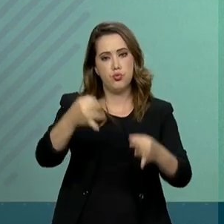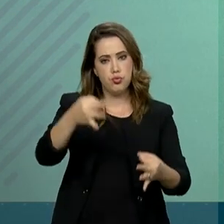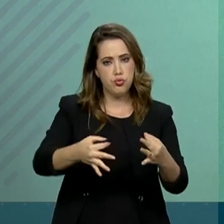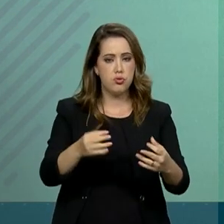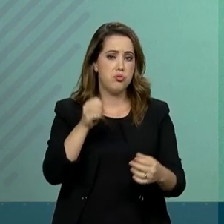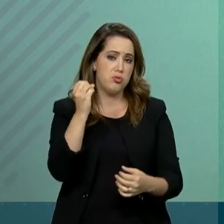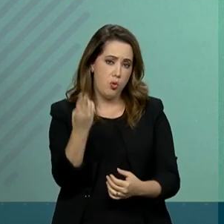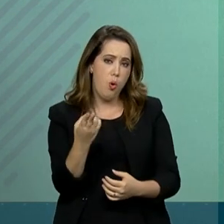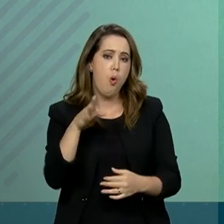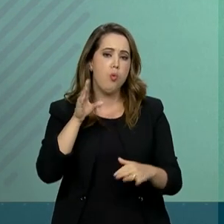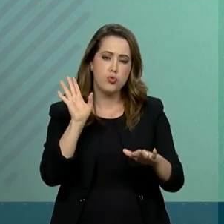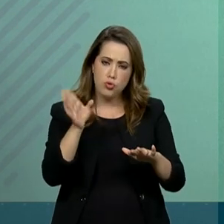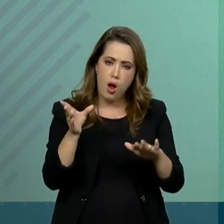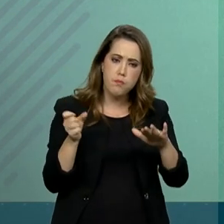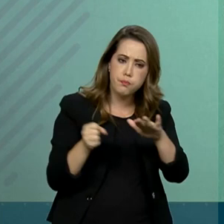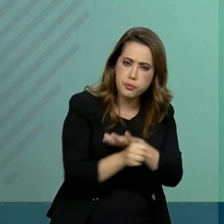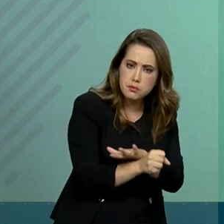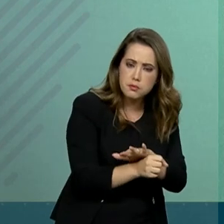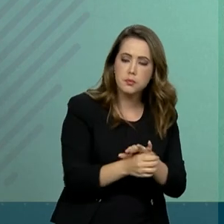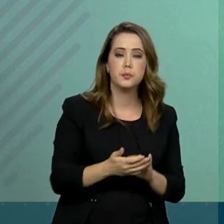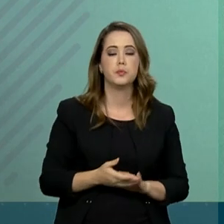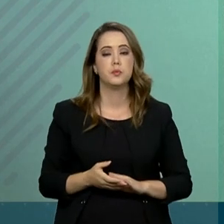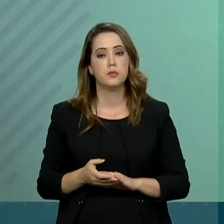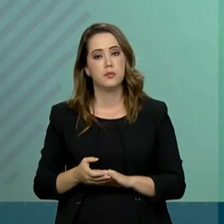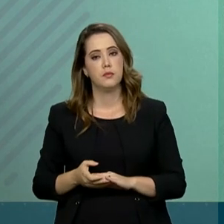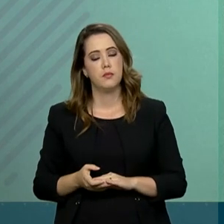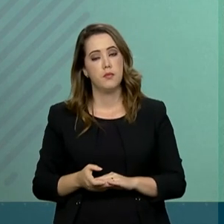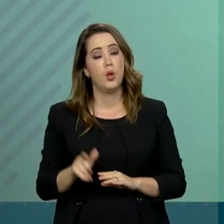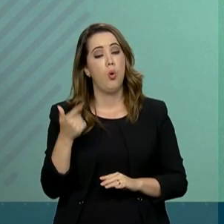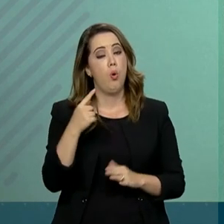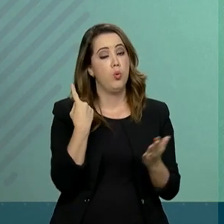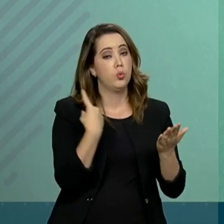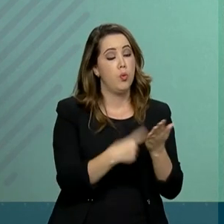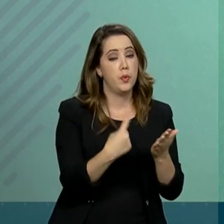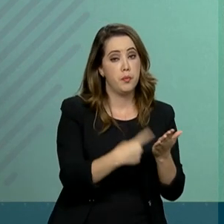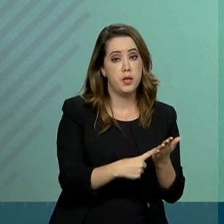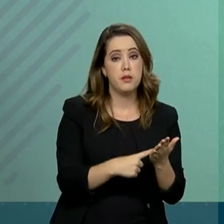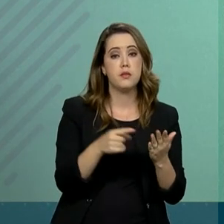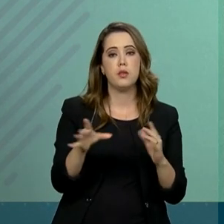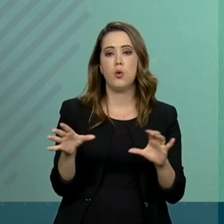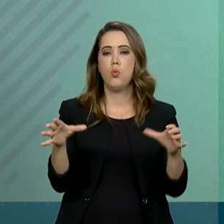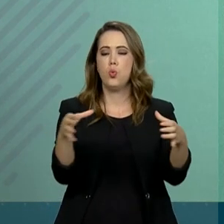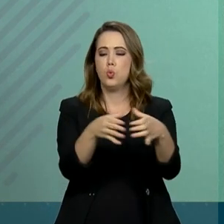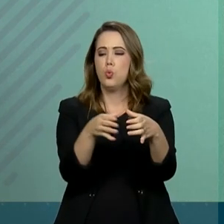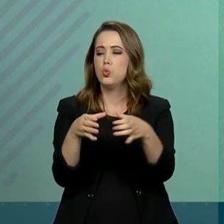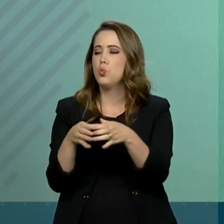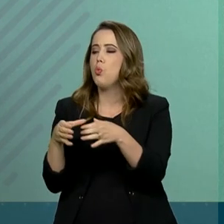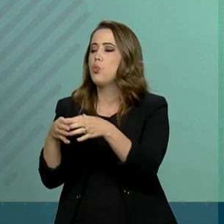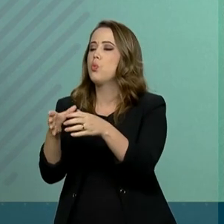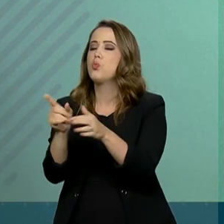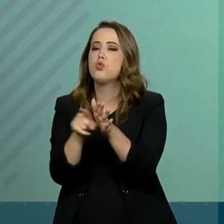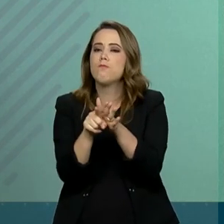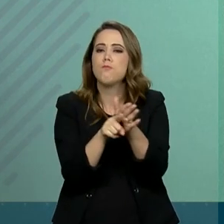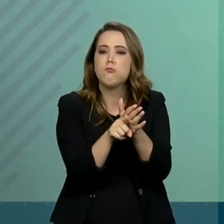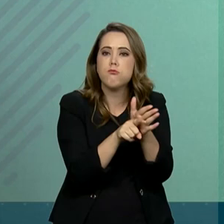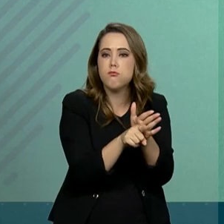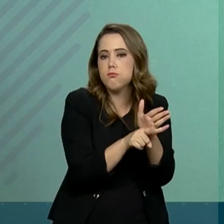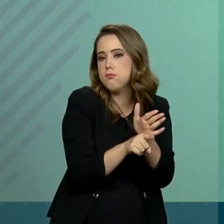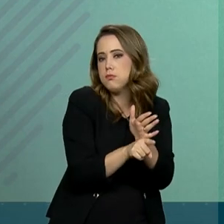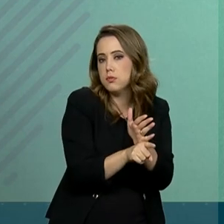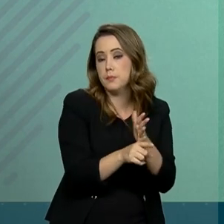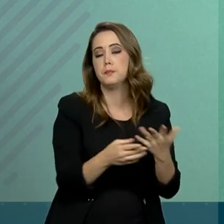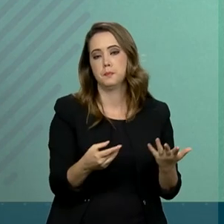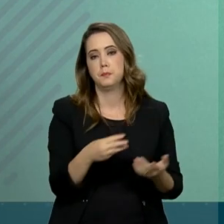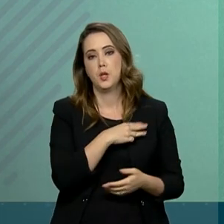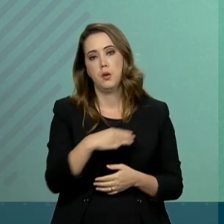prioridade é o acordo para a formação de equipes conjuntas de investigação moro